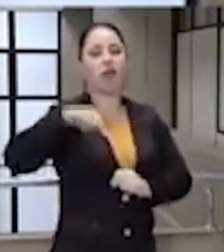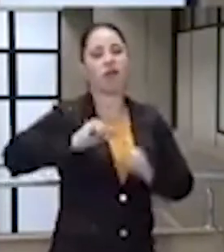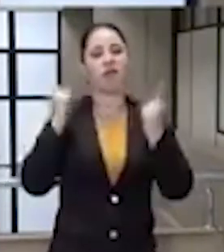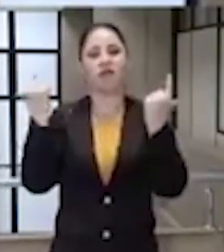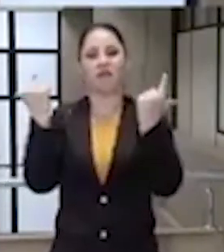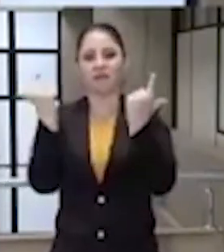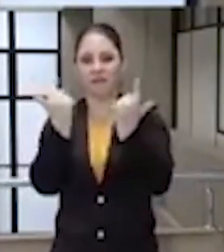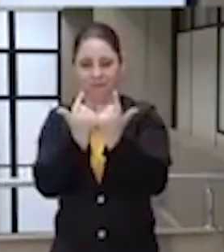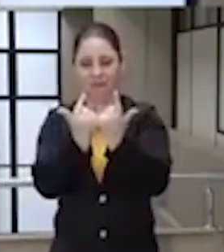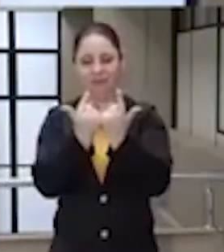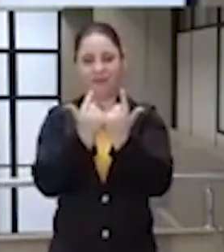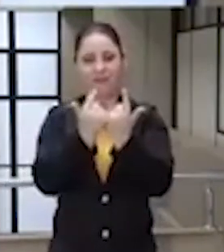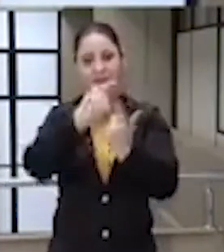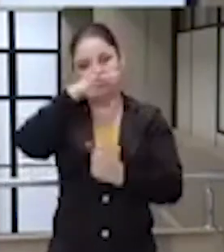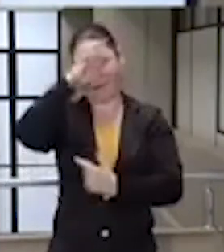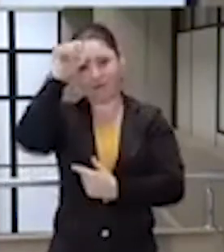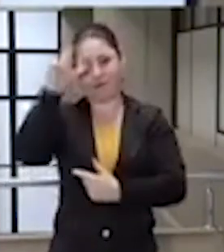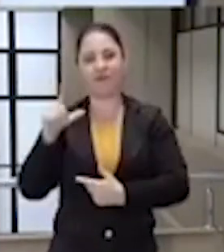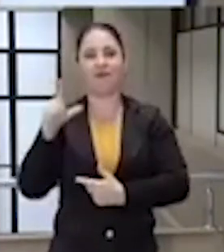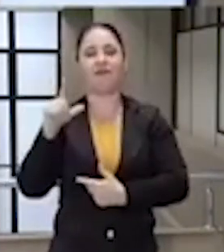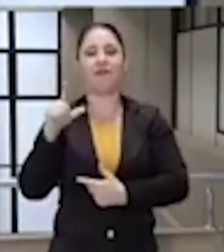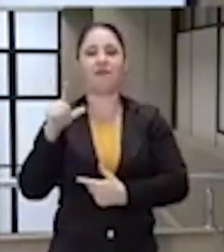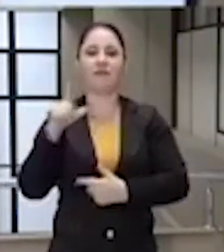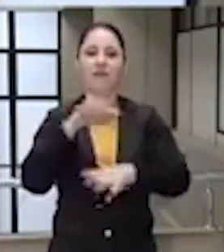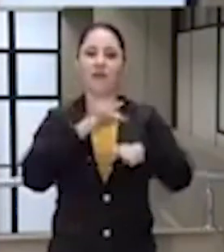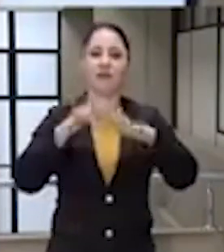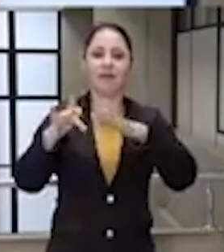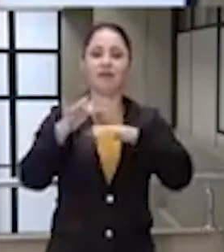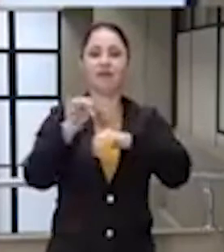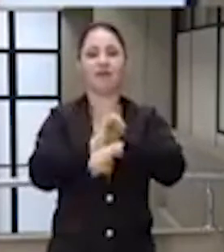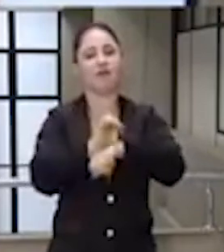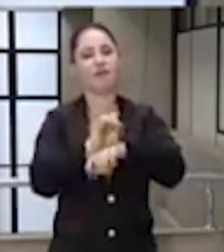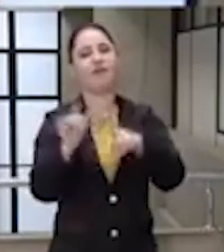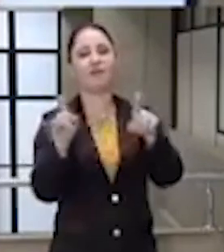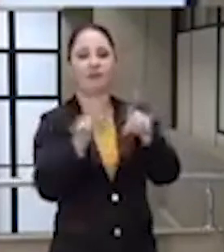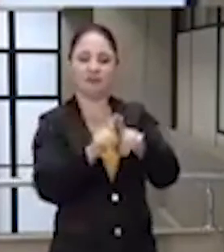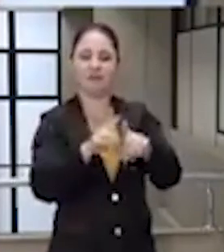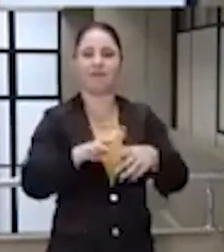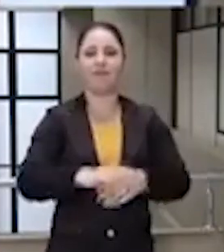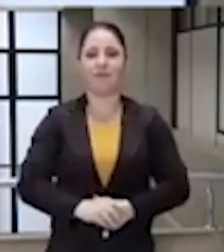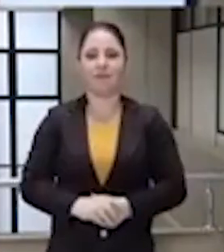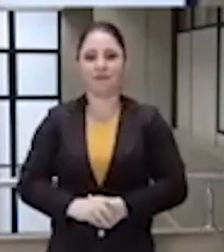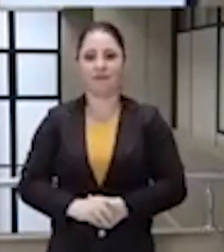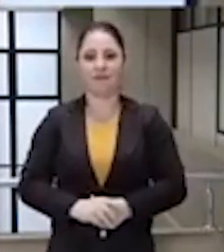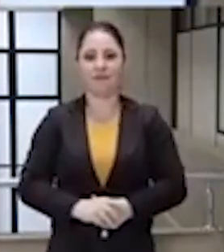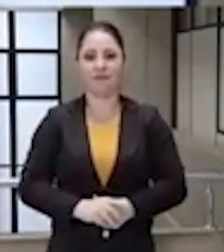na Assembleia Legislativa, nos nossos canais e mídias sociais.